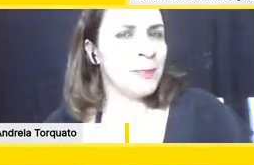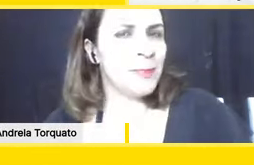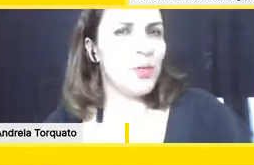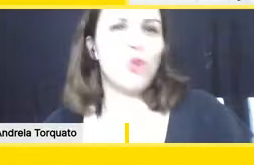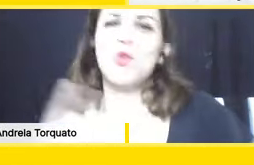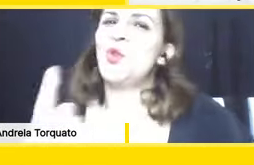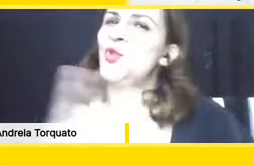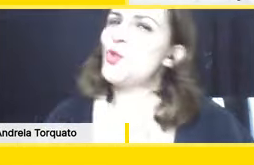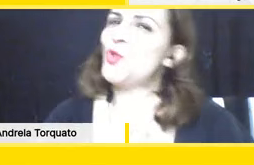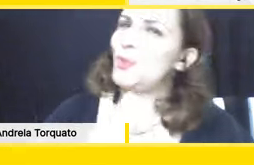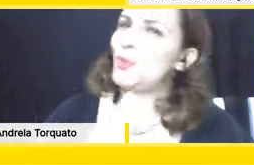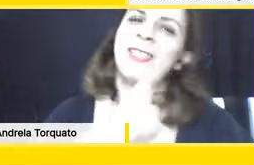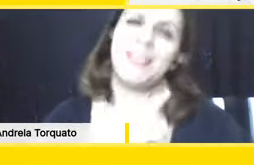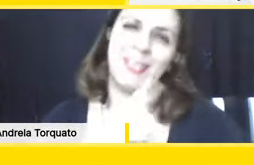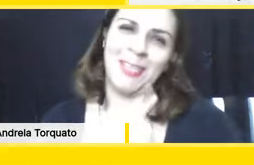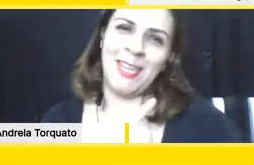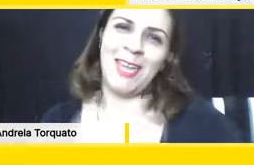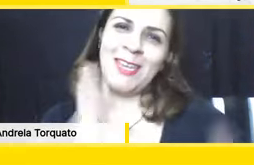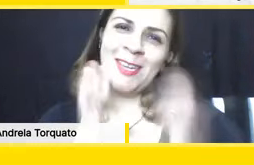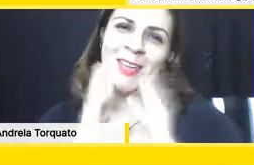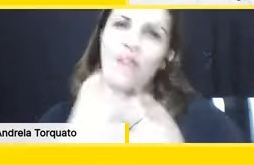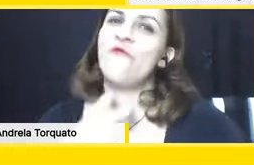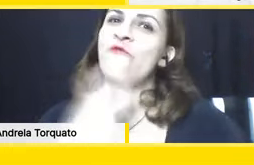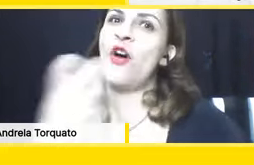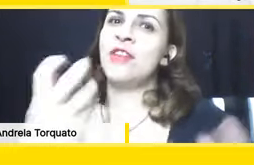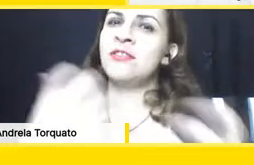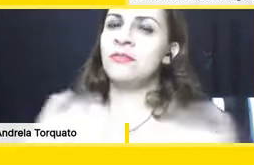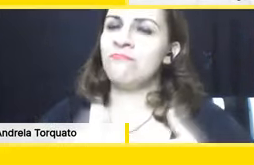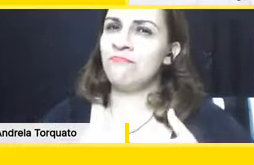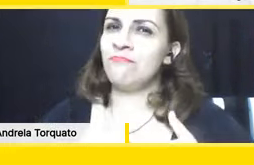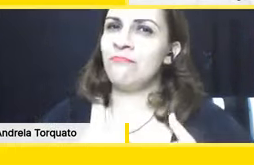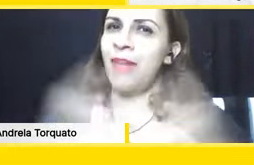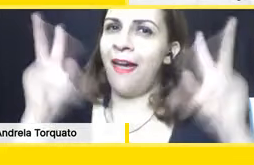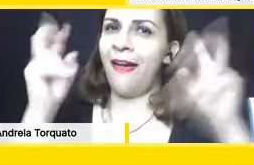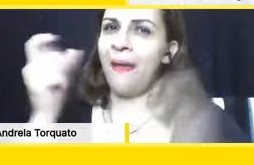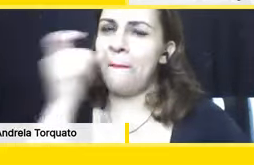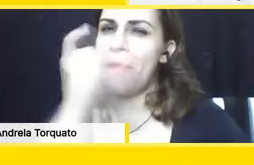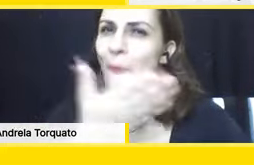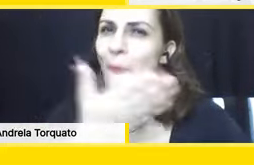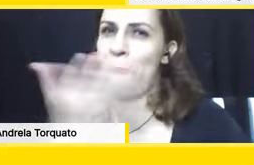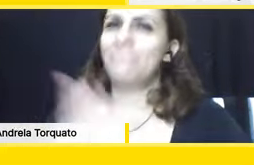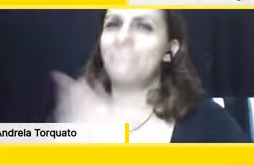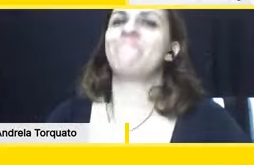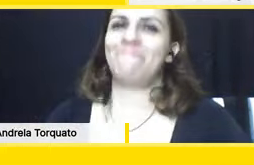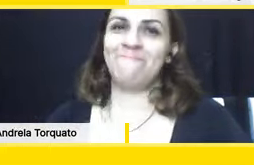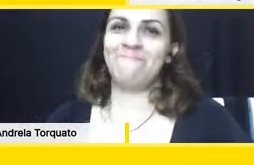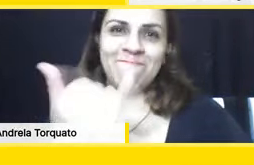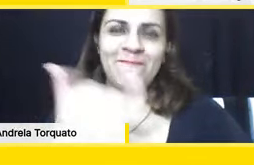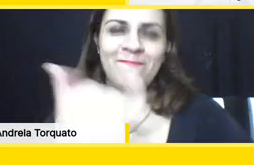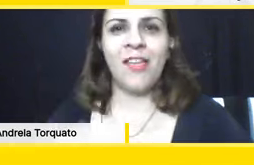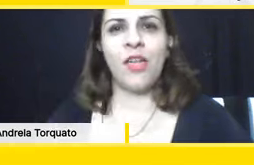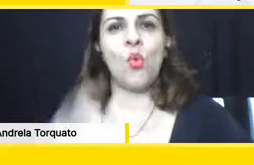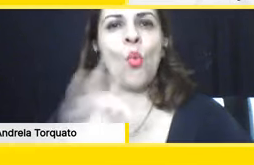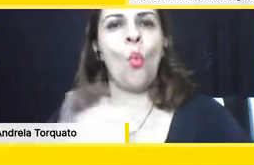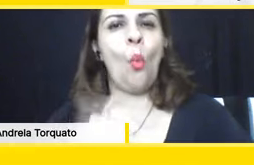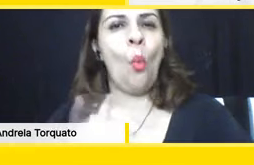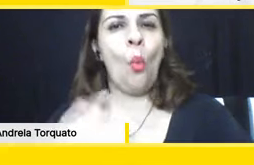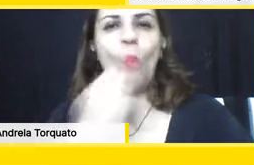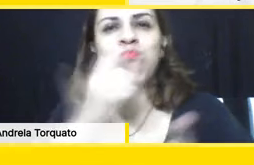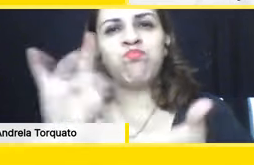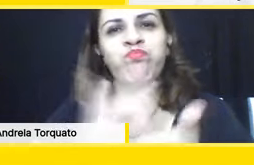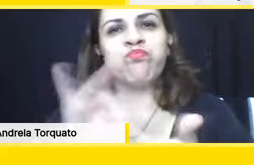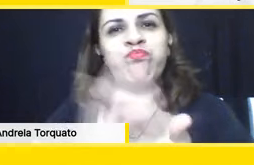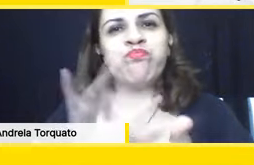teremos aqui no nosso canal, A Voz do Autismo, temas interessantes para vocês. Então, vá lá no YouTube, se inscreva. A gente